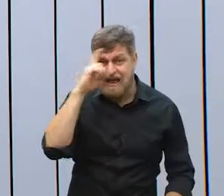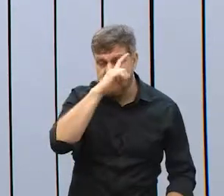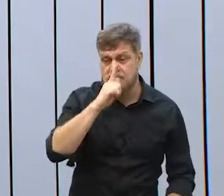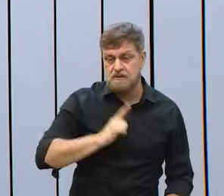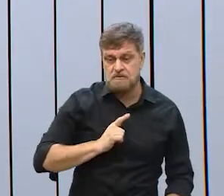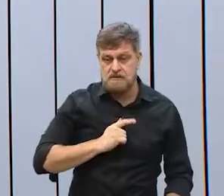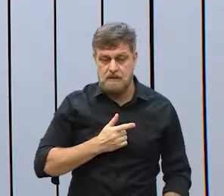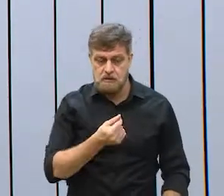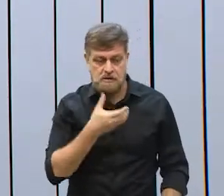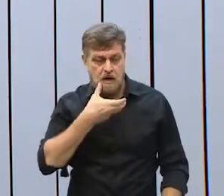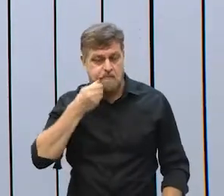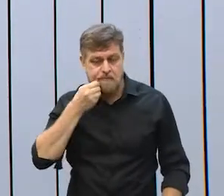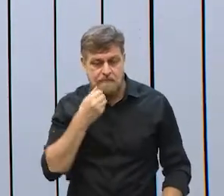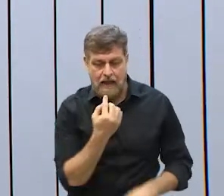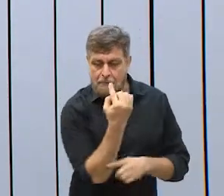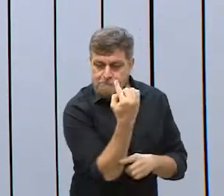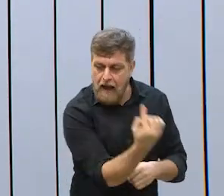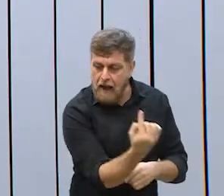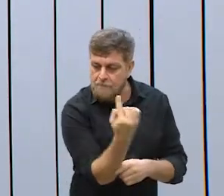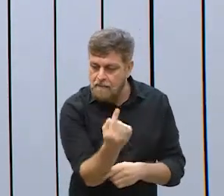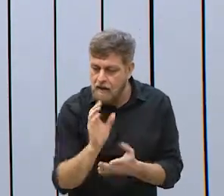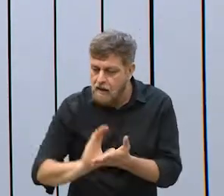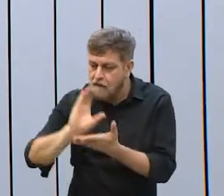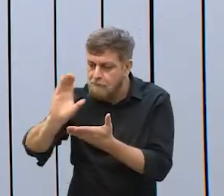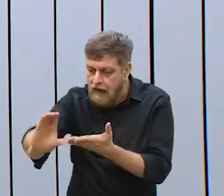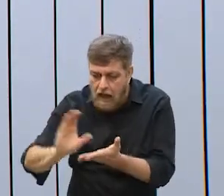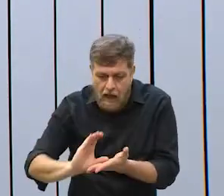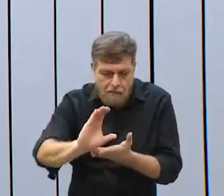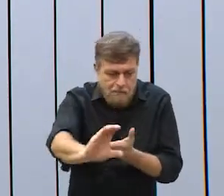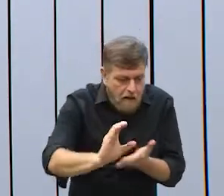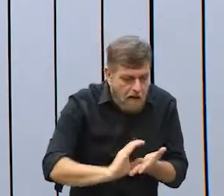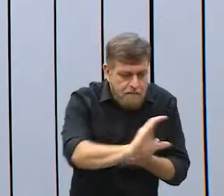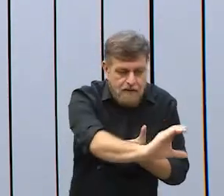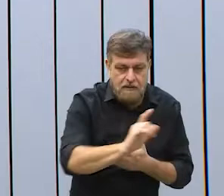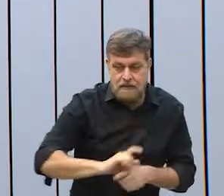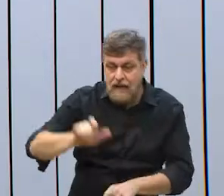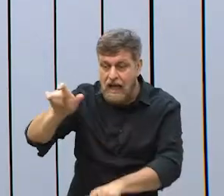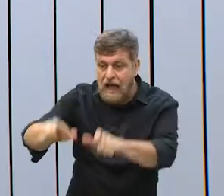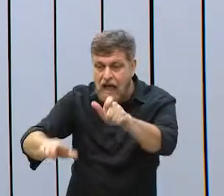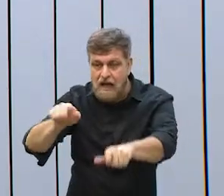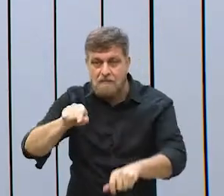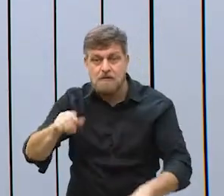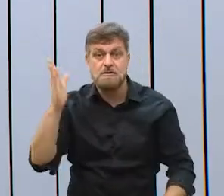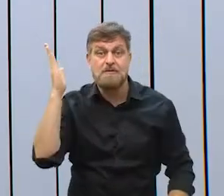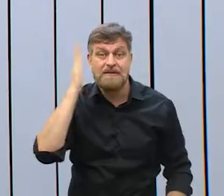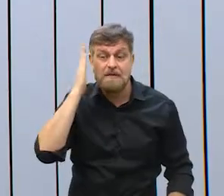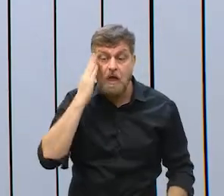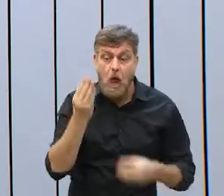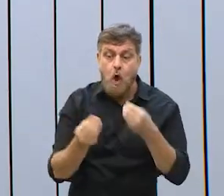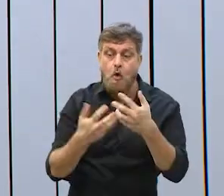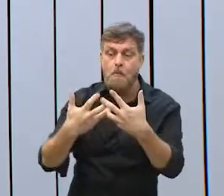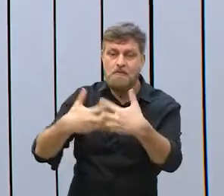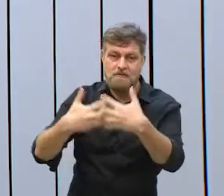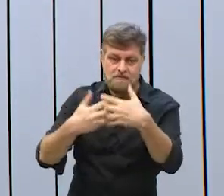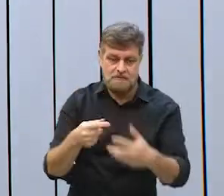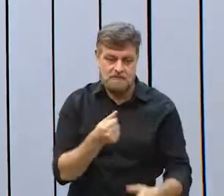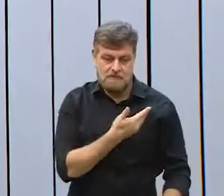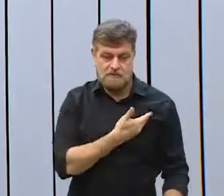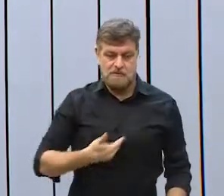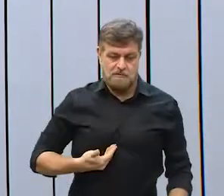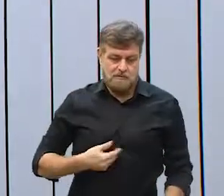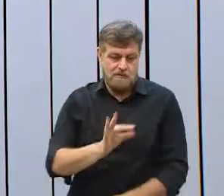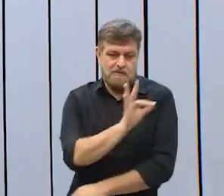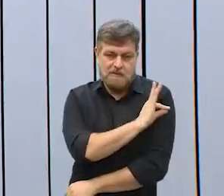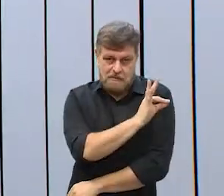formular individualmente, por distrito, e colocar na cabeça deles essa ideia. Então, as nossas